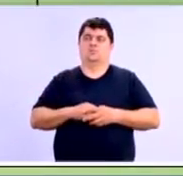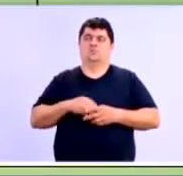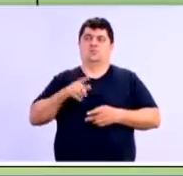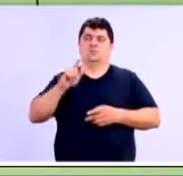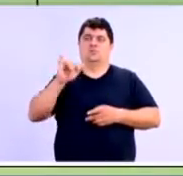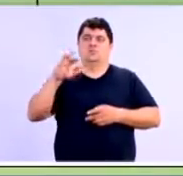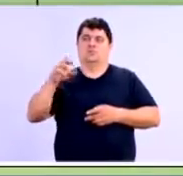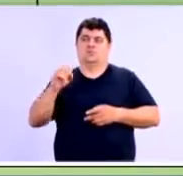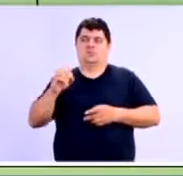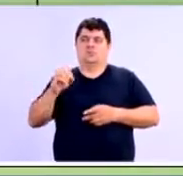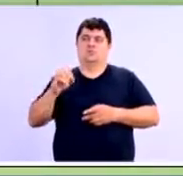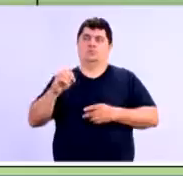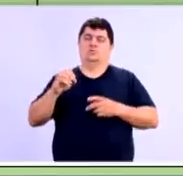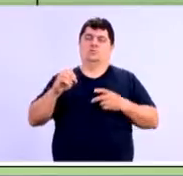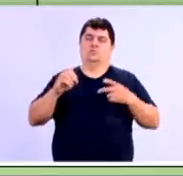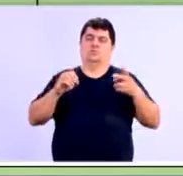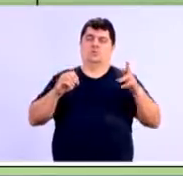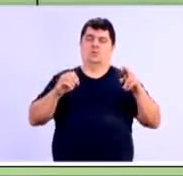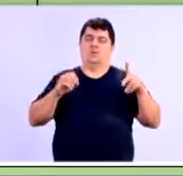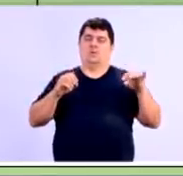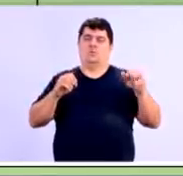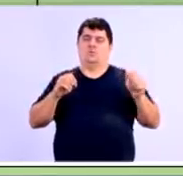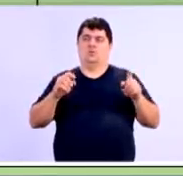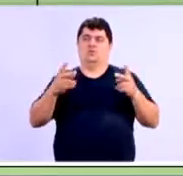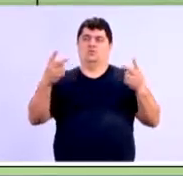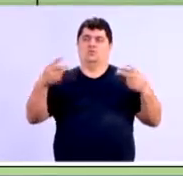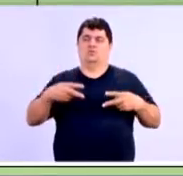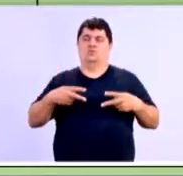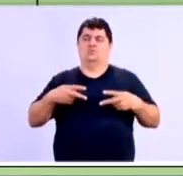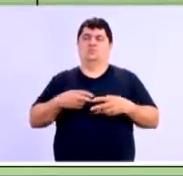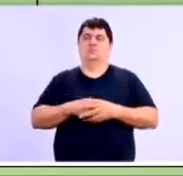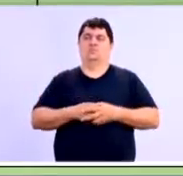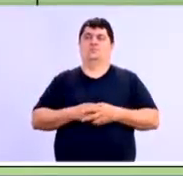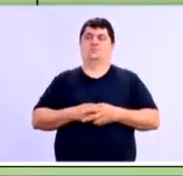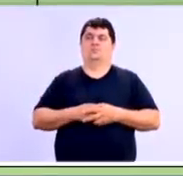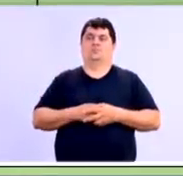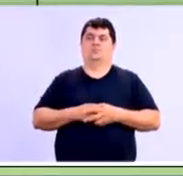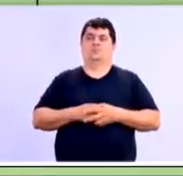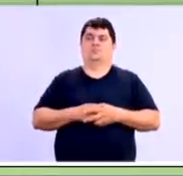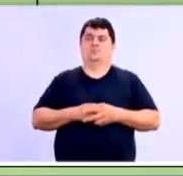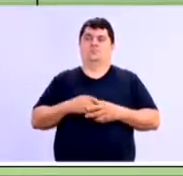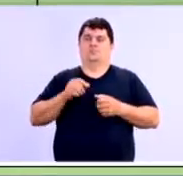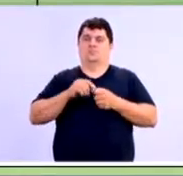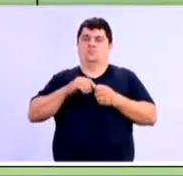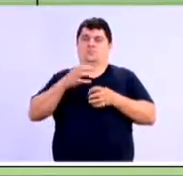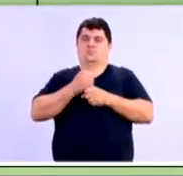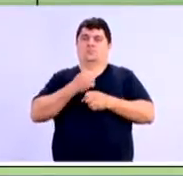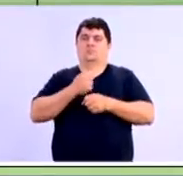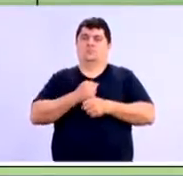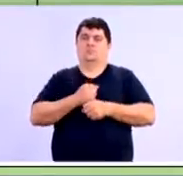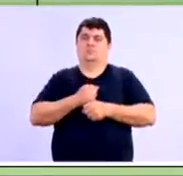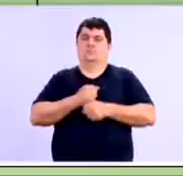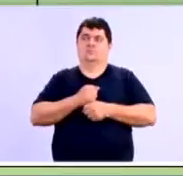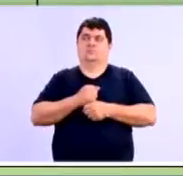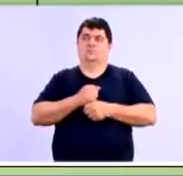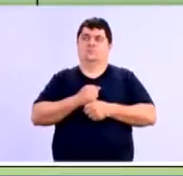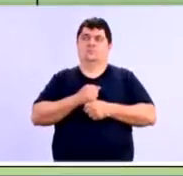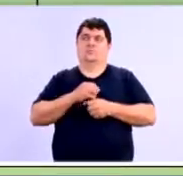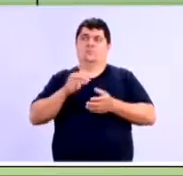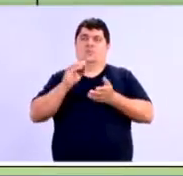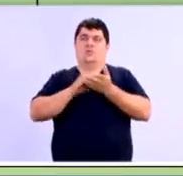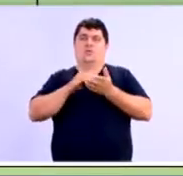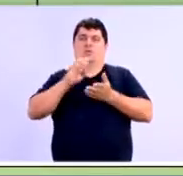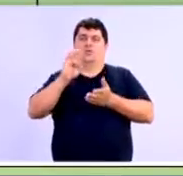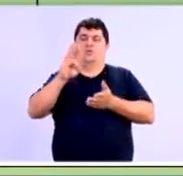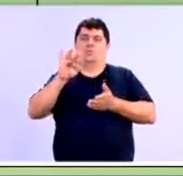tem os dois, né? Tem os dois inseridos. Beleza? Vamos lá fazer os nossos cálculos. Primeiro, vamos calcular a margem